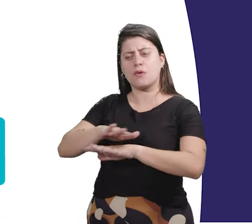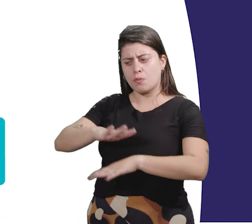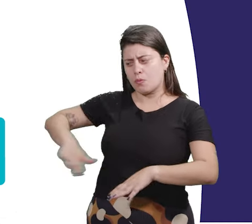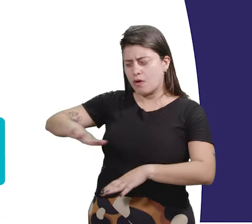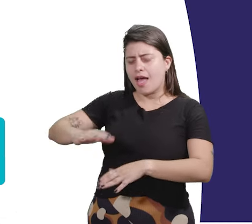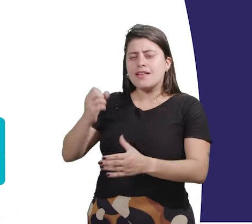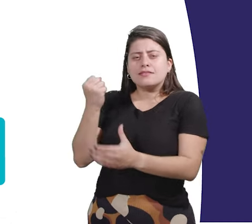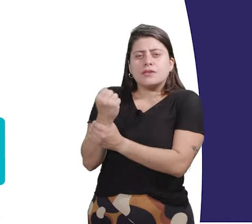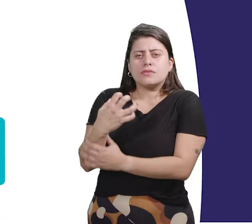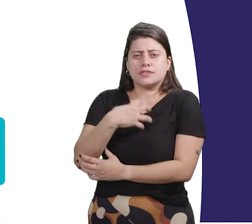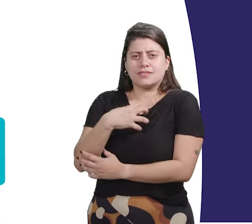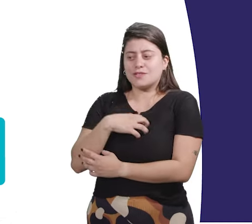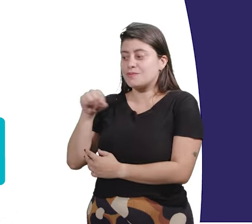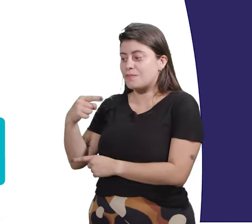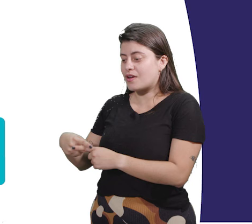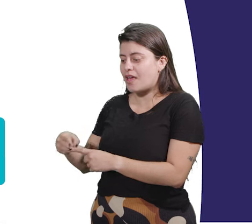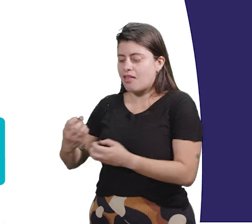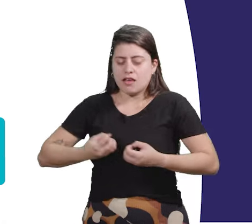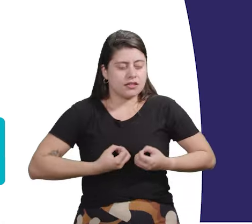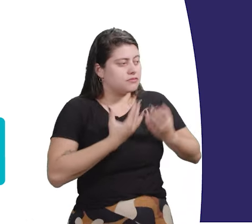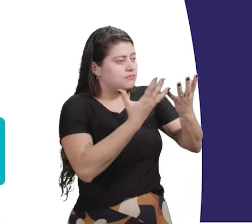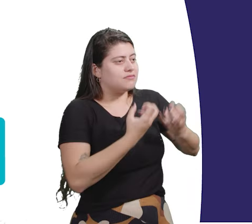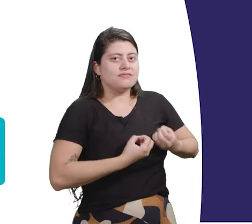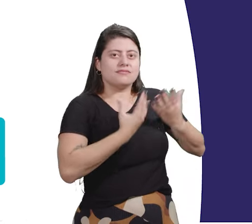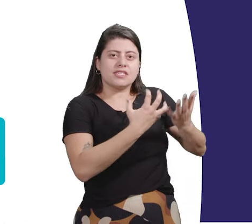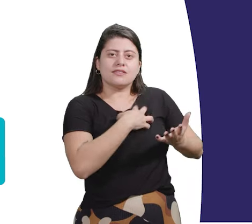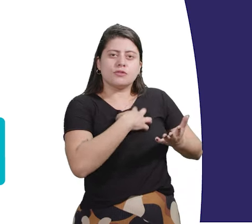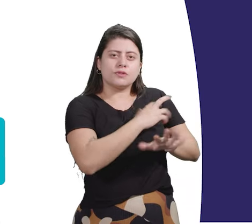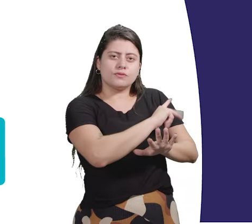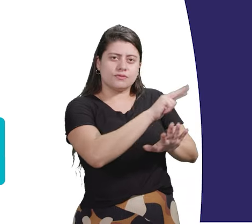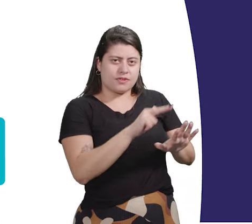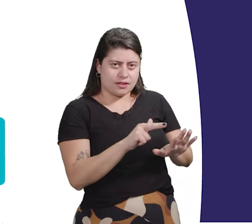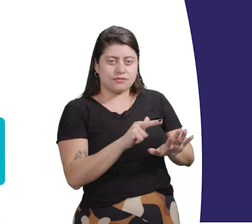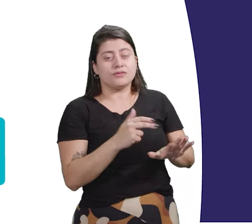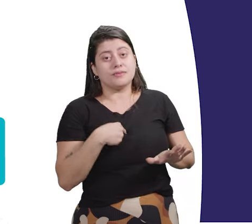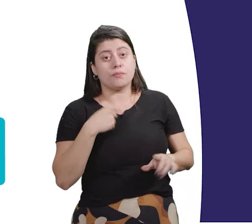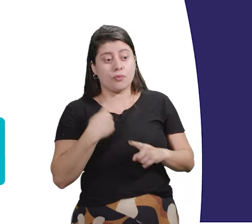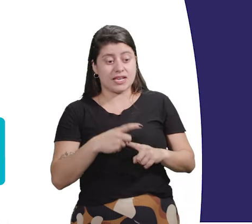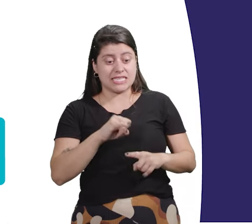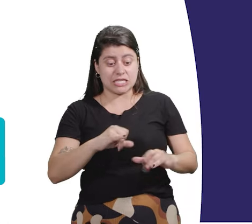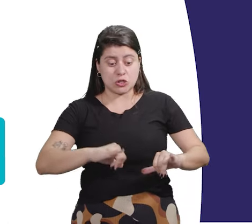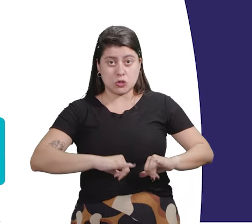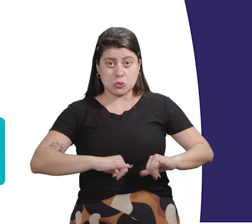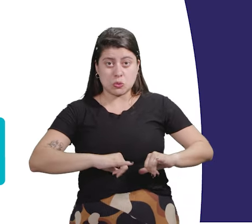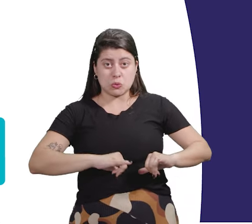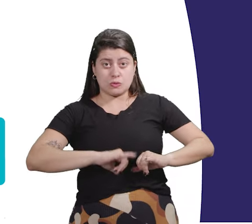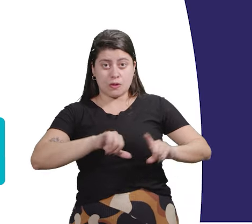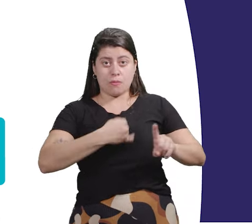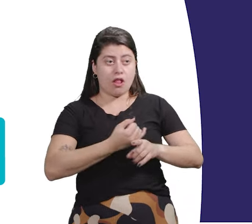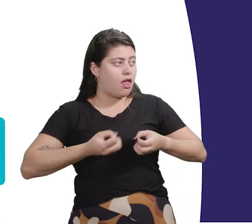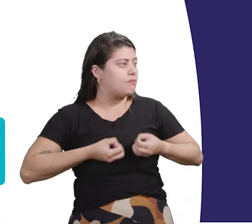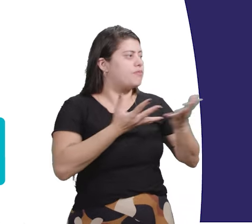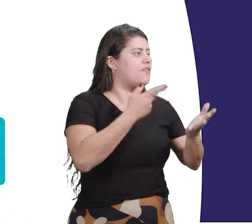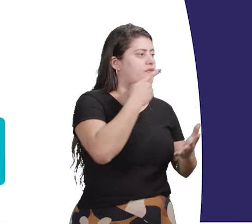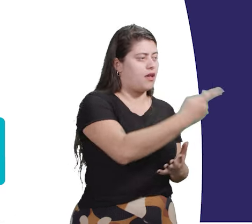seja desconfortável, né, em situações onde o bullying é identificado. Eu acho que é muito importante um apoio, né, de um profissional especializado,